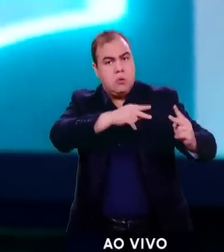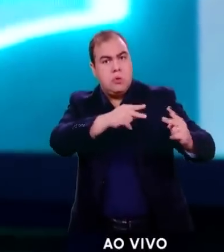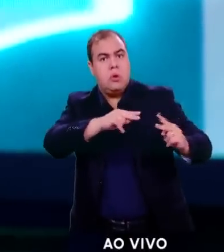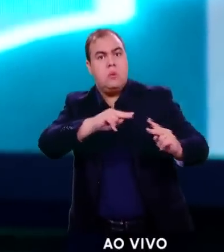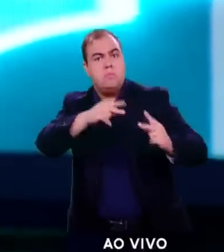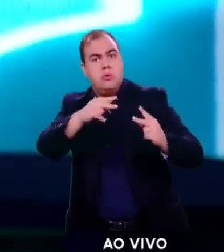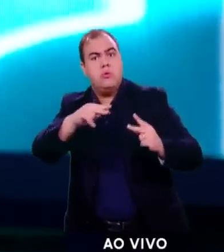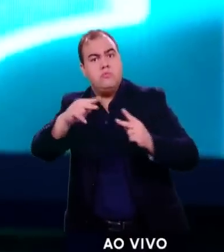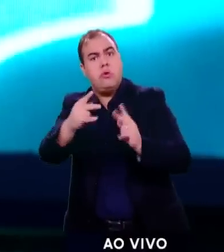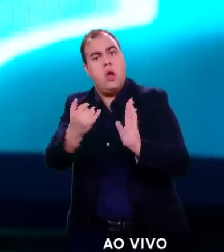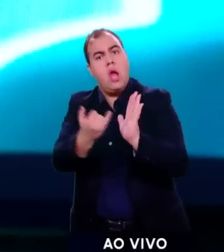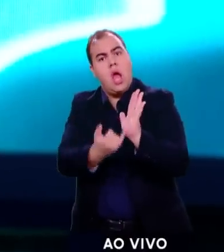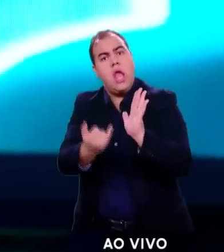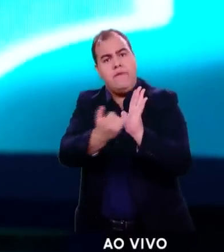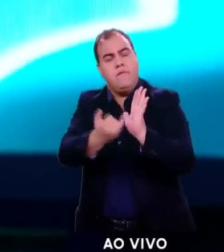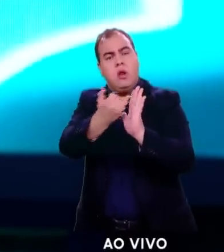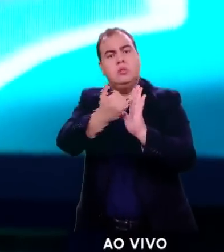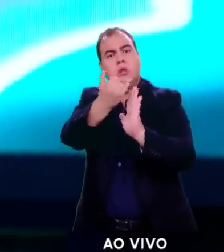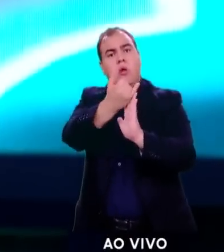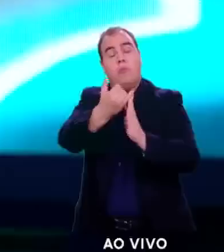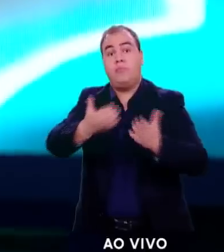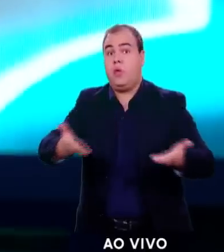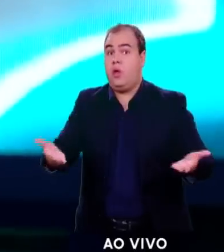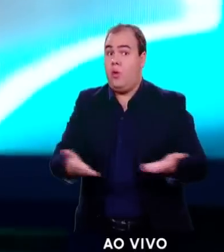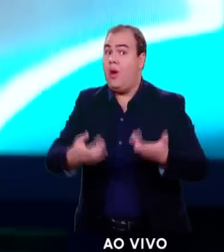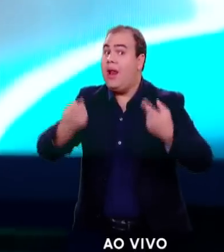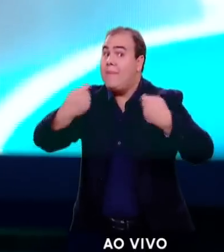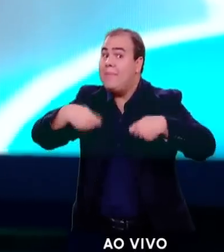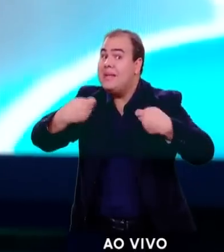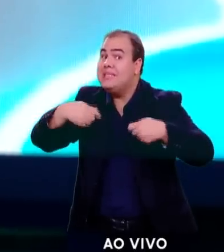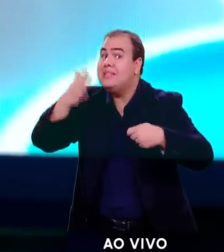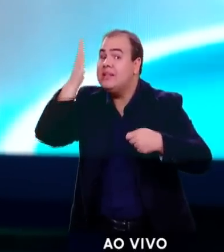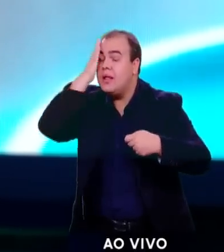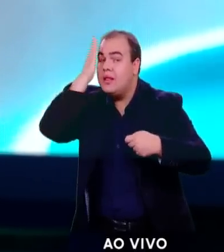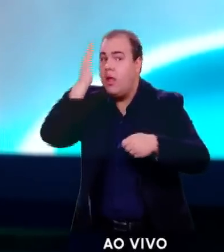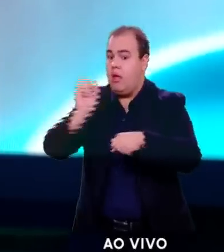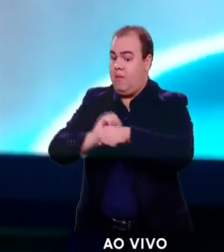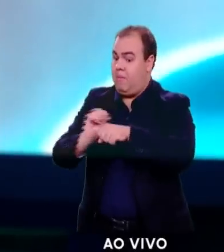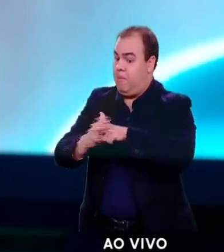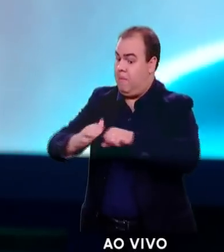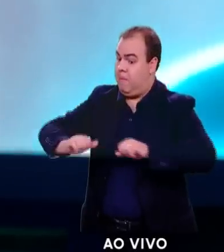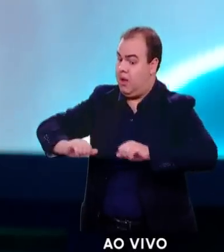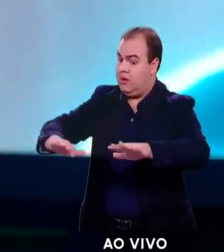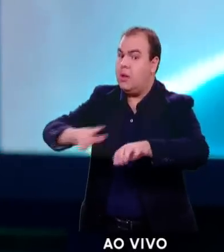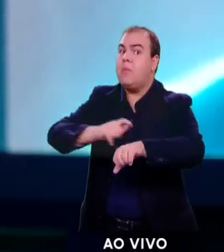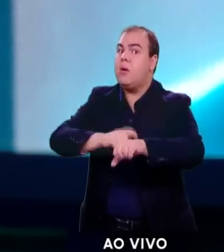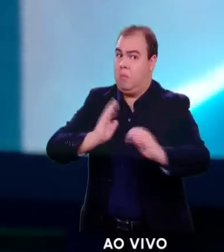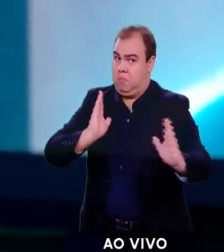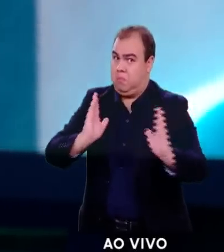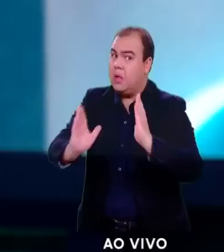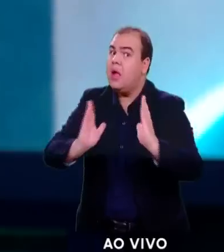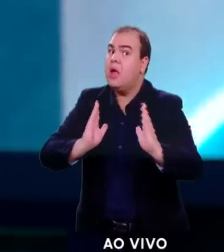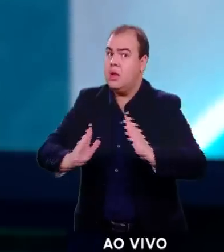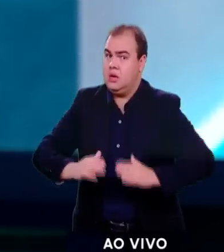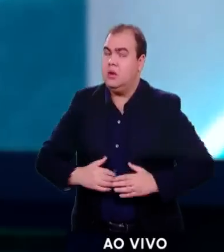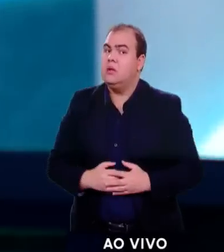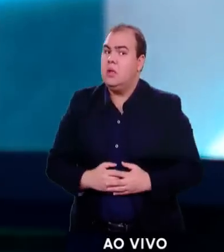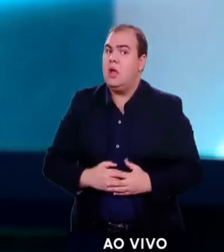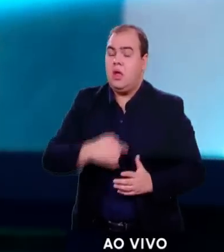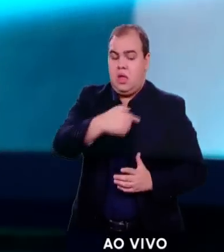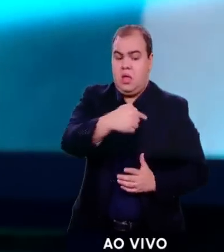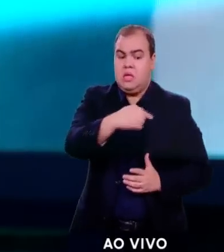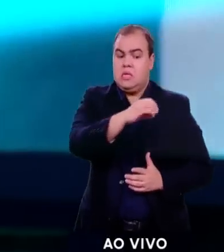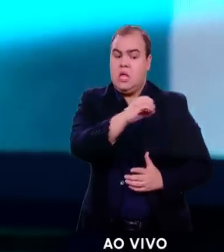na inflação nós devemos botar em conta que tivermos uma pandemia onde nós gastamos 700